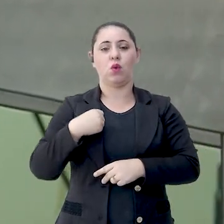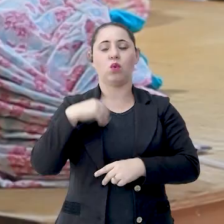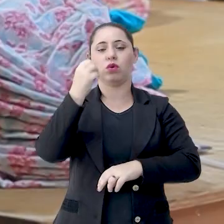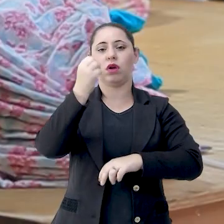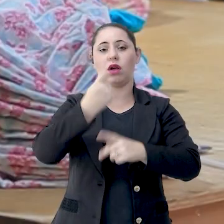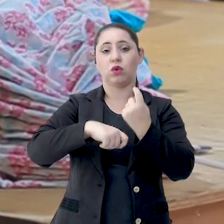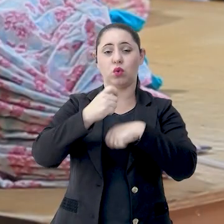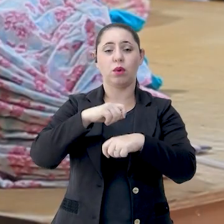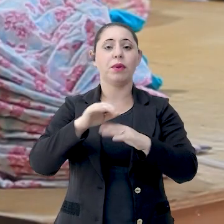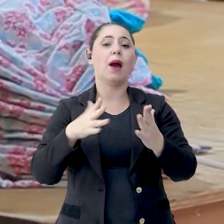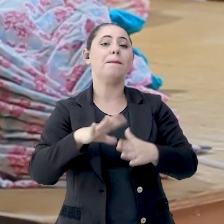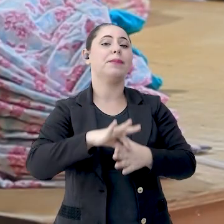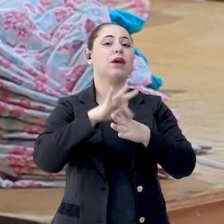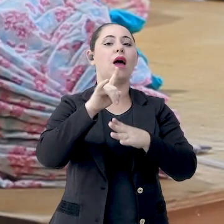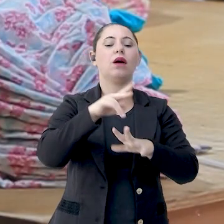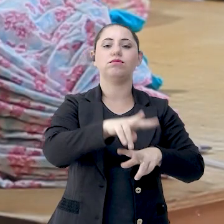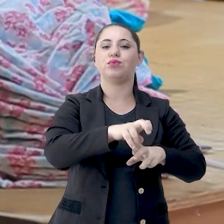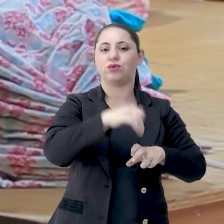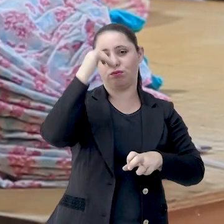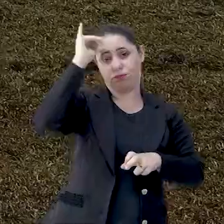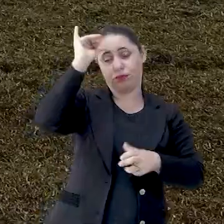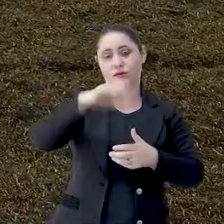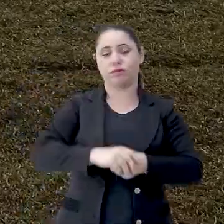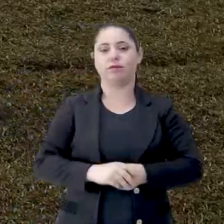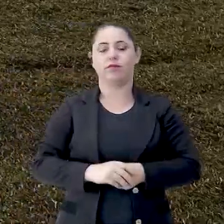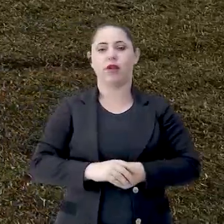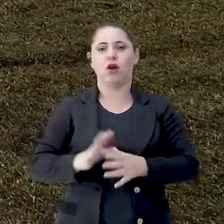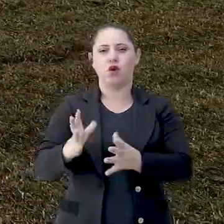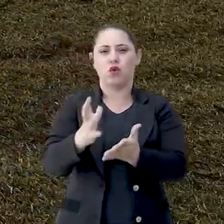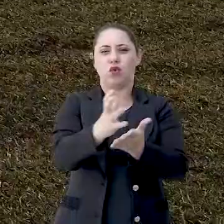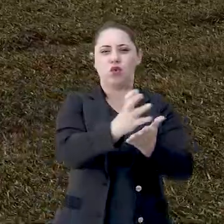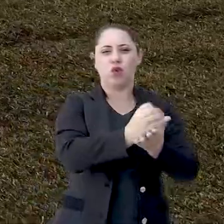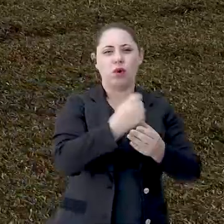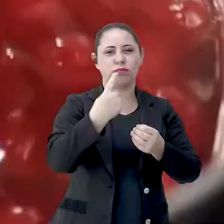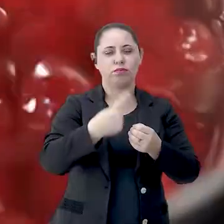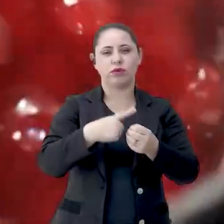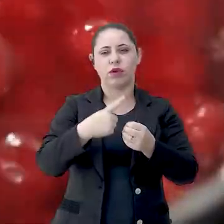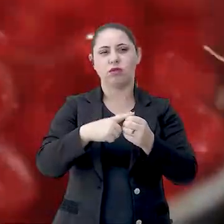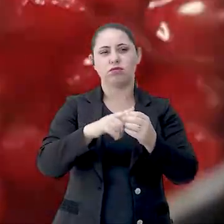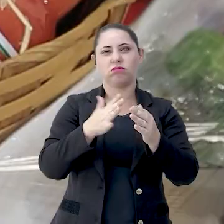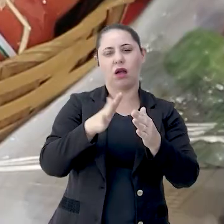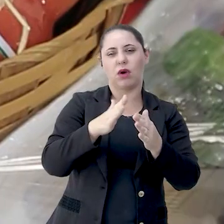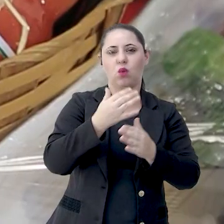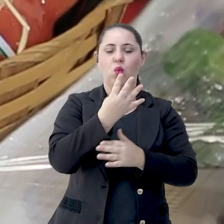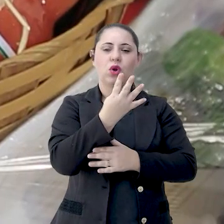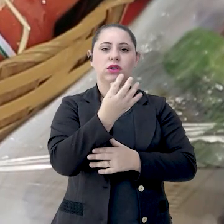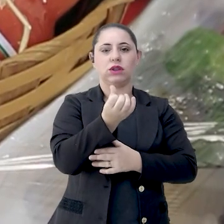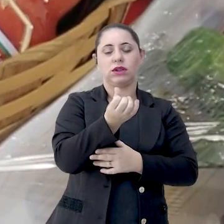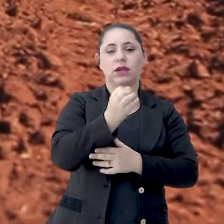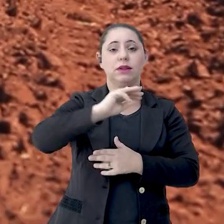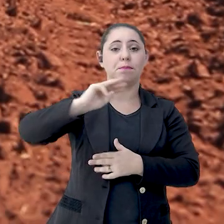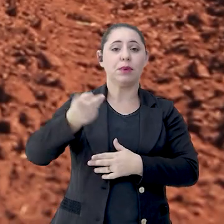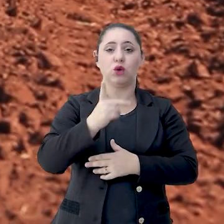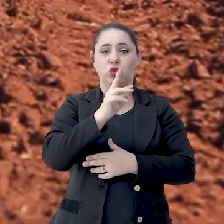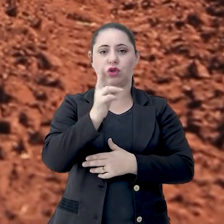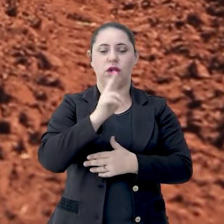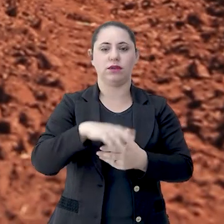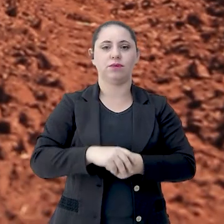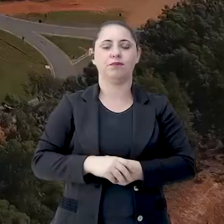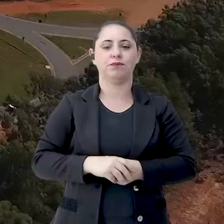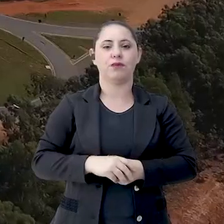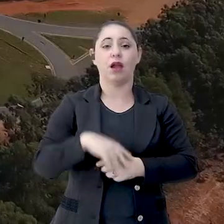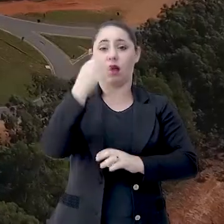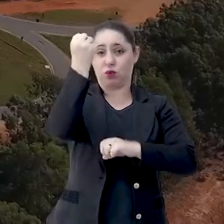ultrapassa 10 milhões de reais. Os principais ramos são pecuária, alimentícios, minerais não